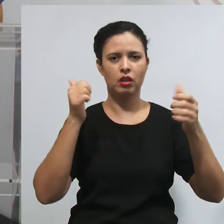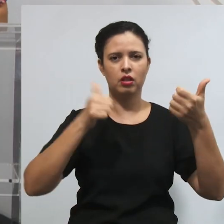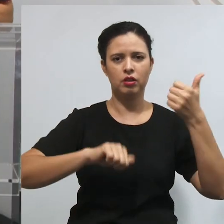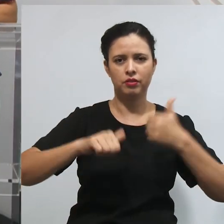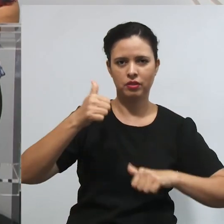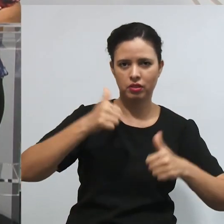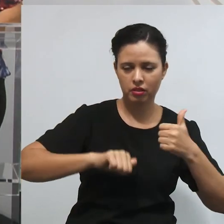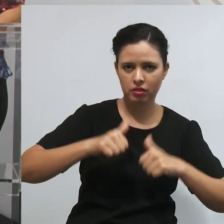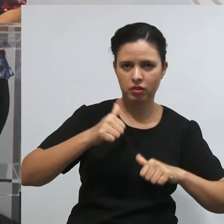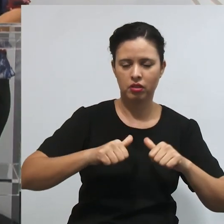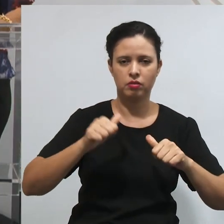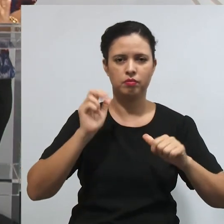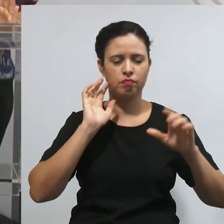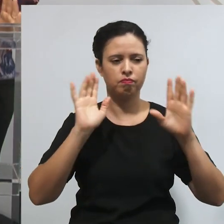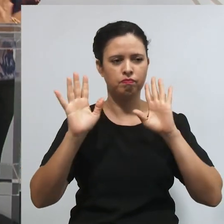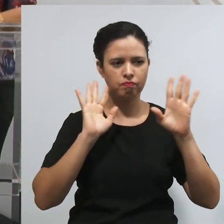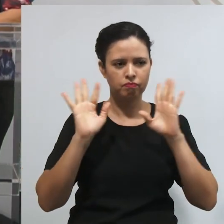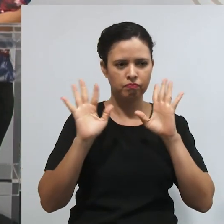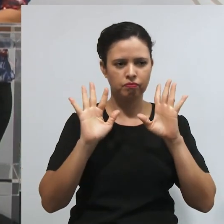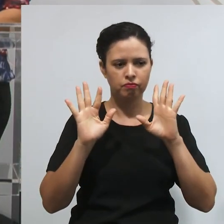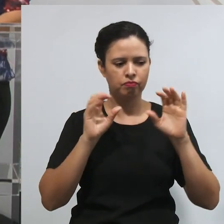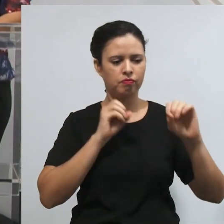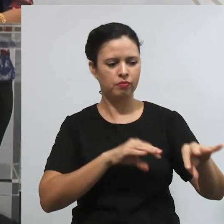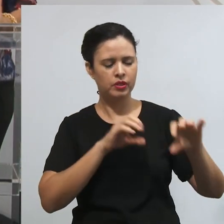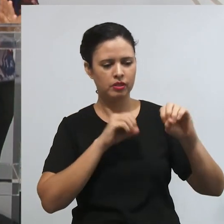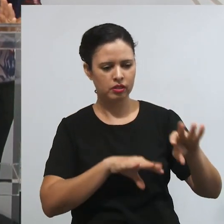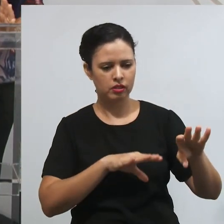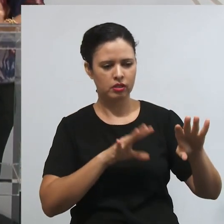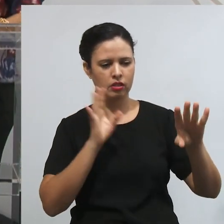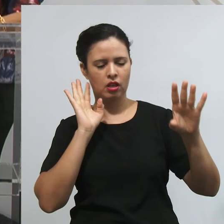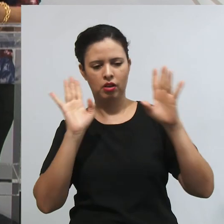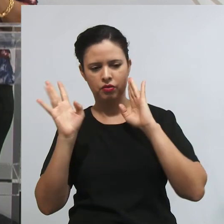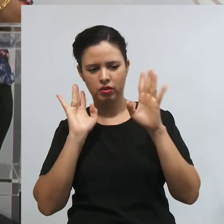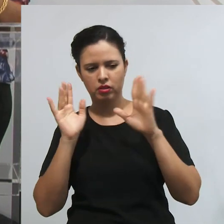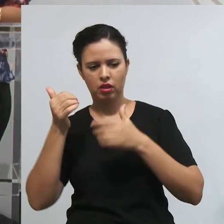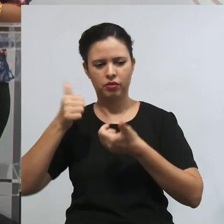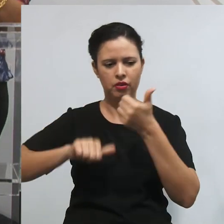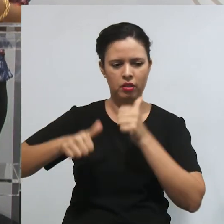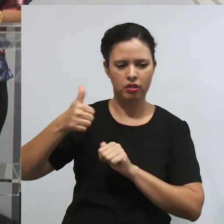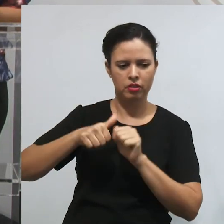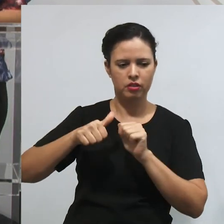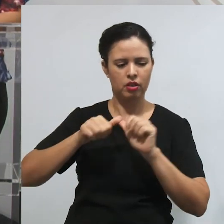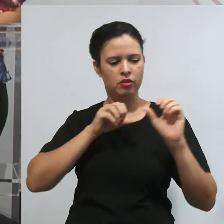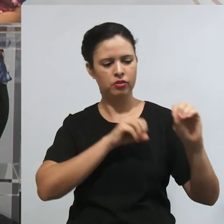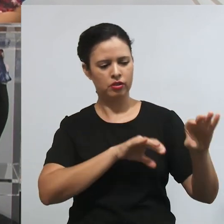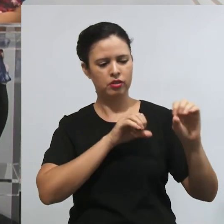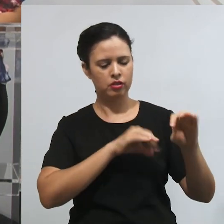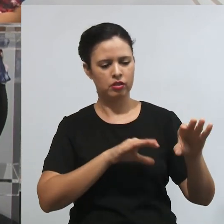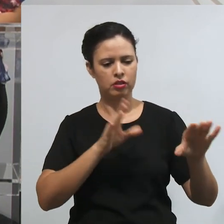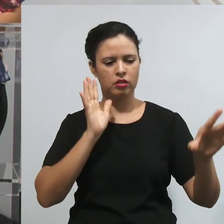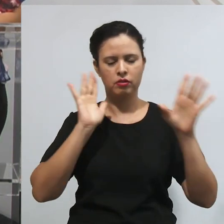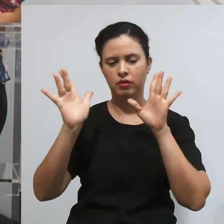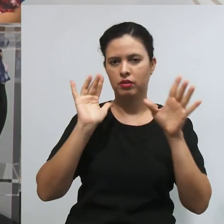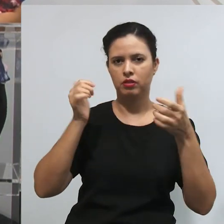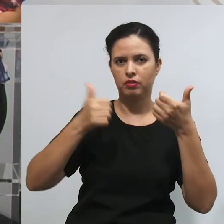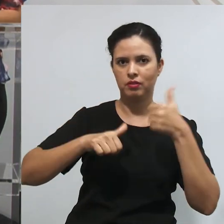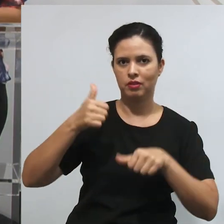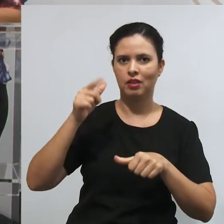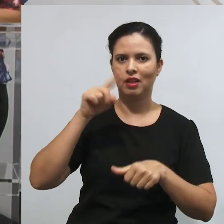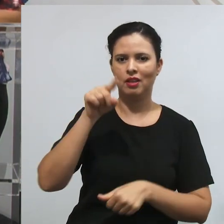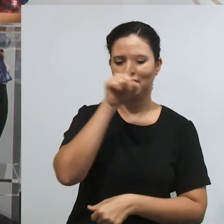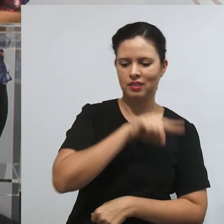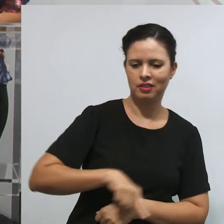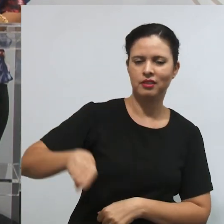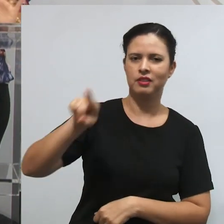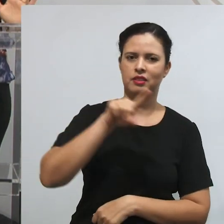avaliação, reflexão e a ação, reflexão e ação, é a dialogicidade da avaliação. Então,